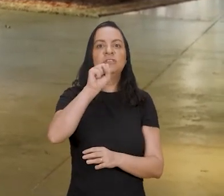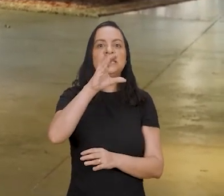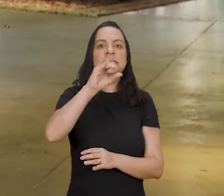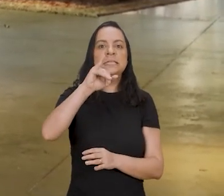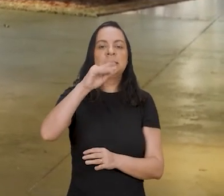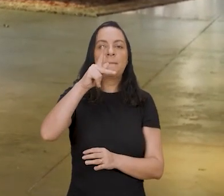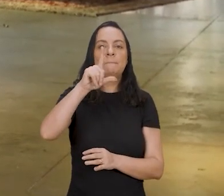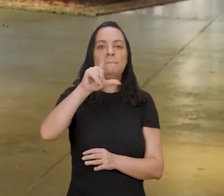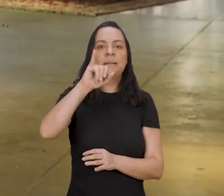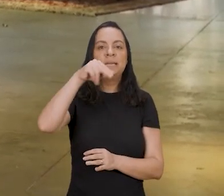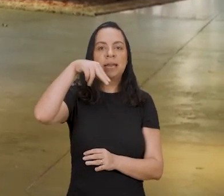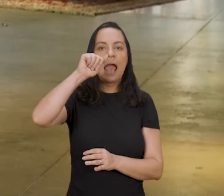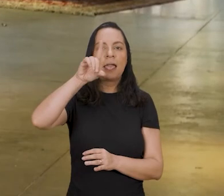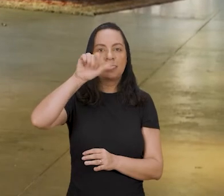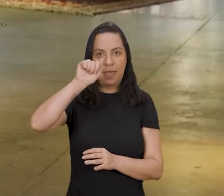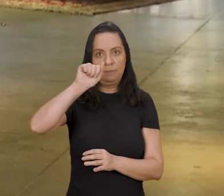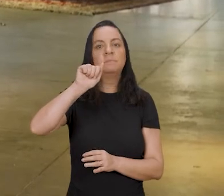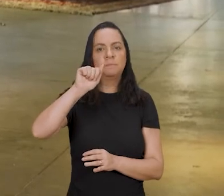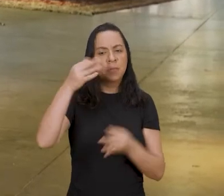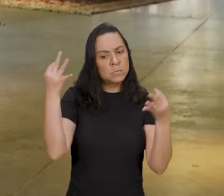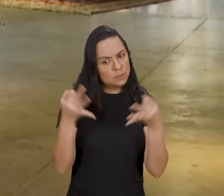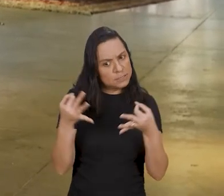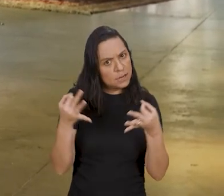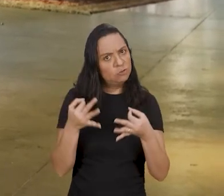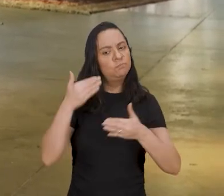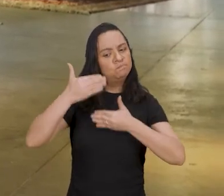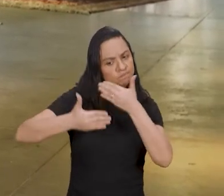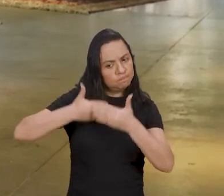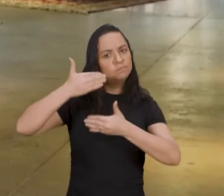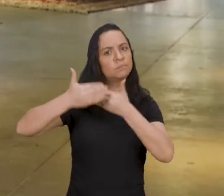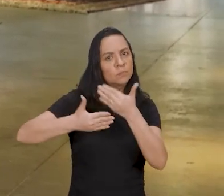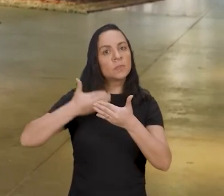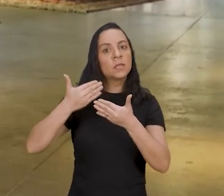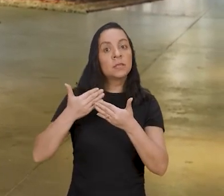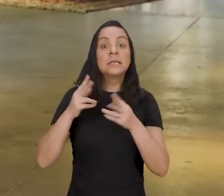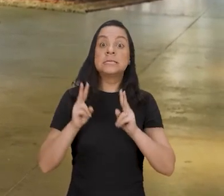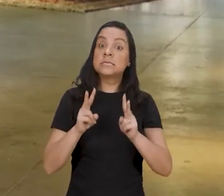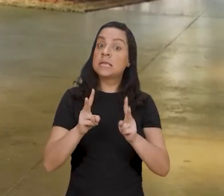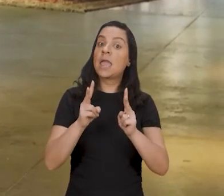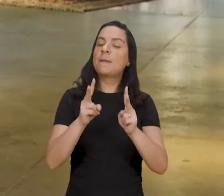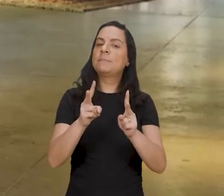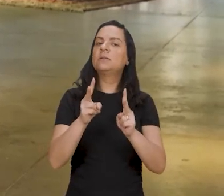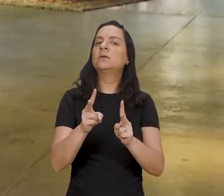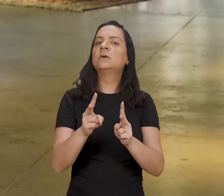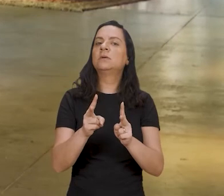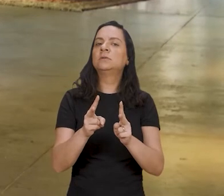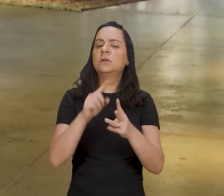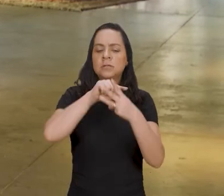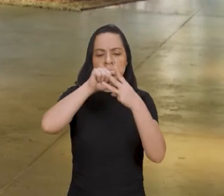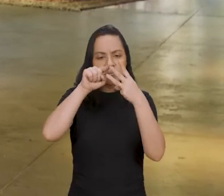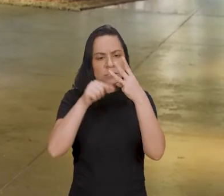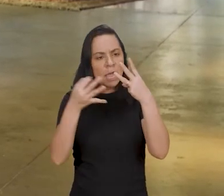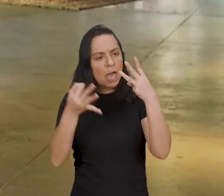preciso ser disciplinado, vocês precisam ser disciplinados. Se isso ocorrer de maneira disciplinada, nessa